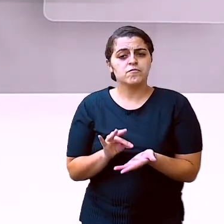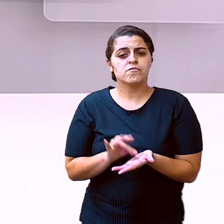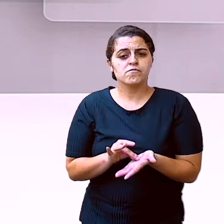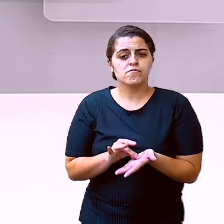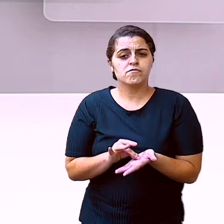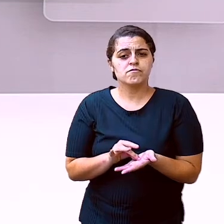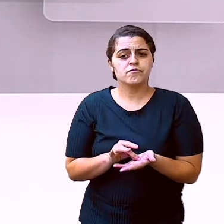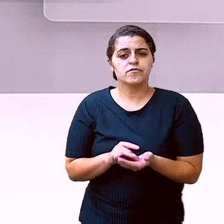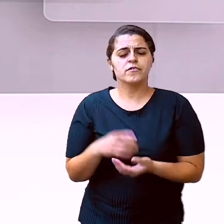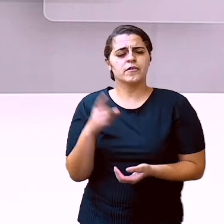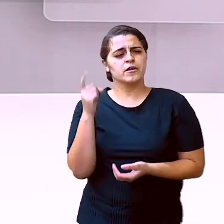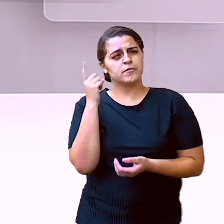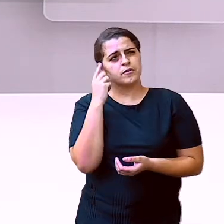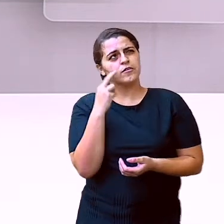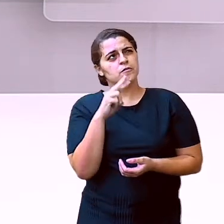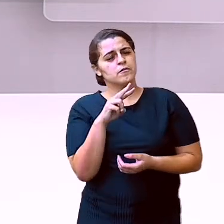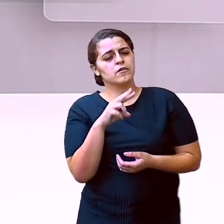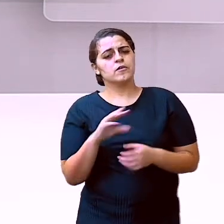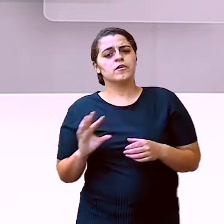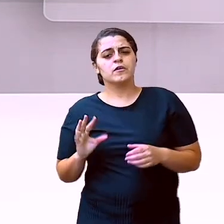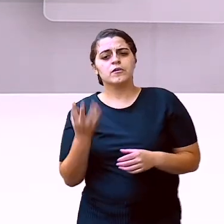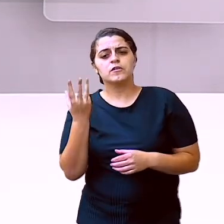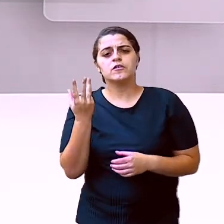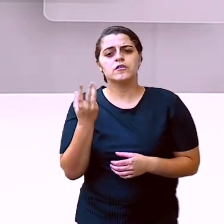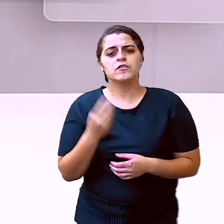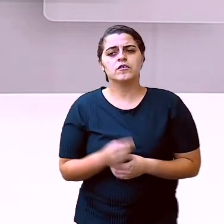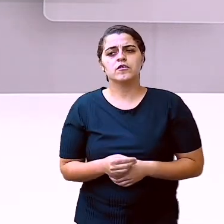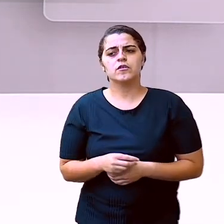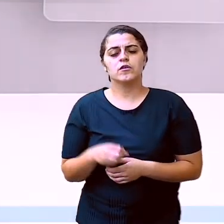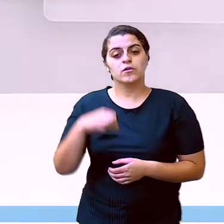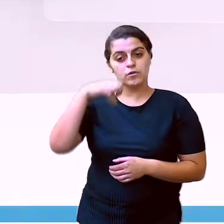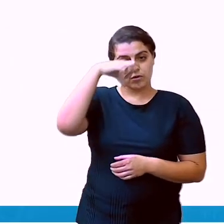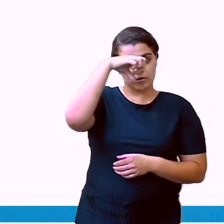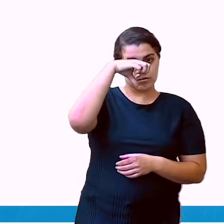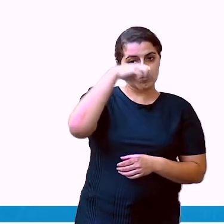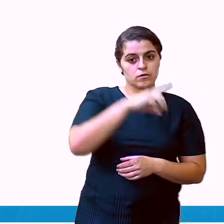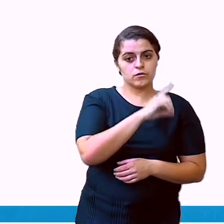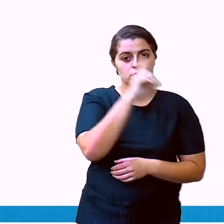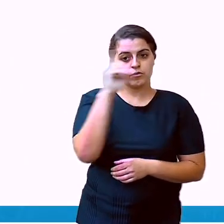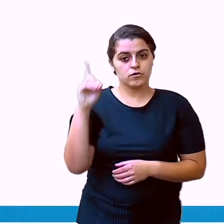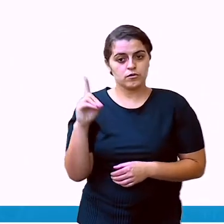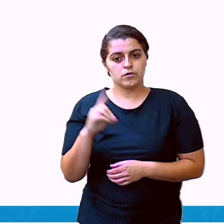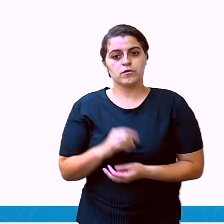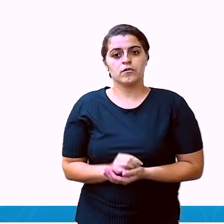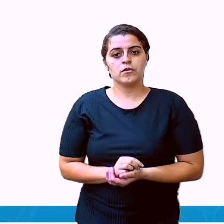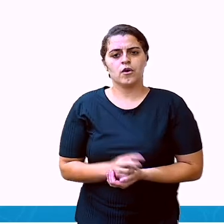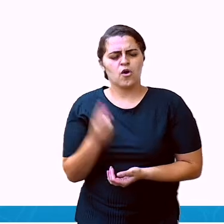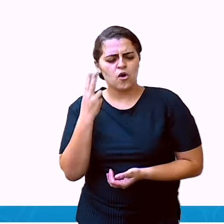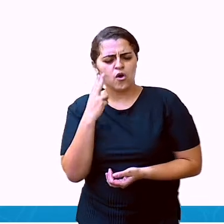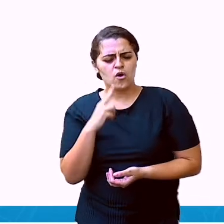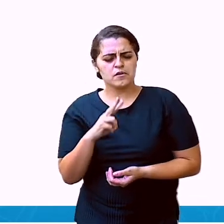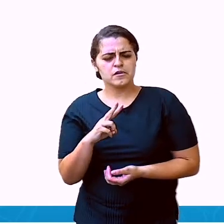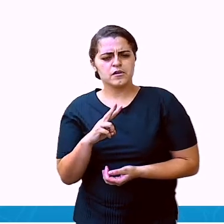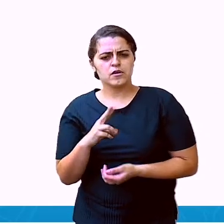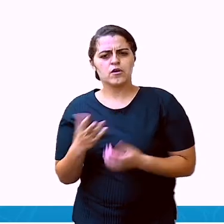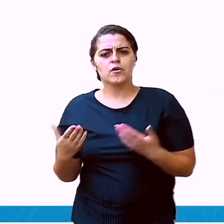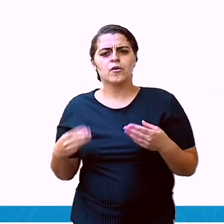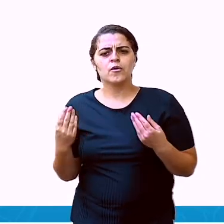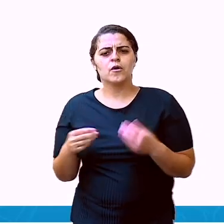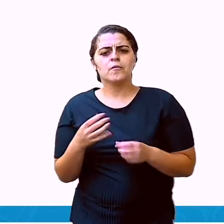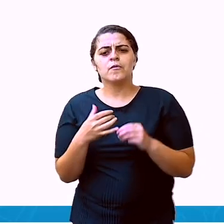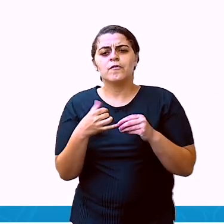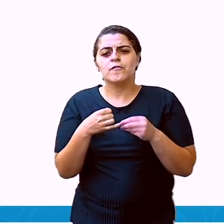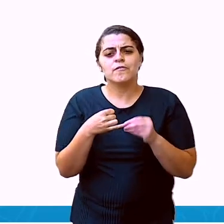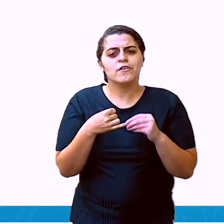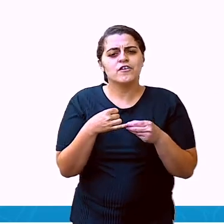mesmo? Vamos ver o que aconteceu no 9º dia. Olha como o nosso